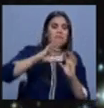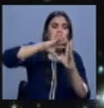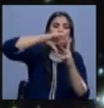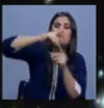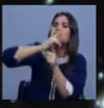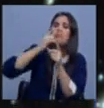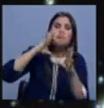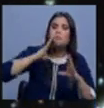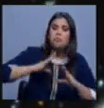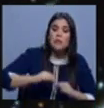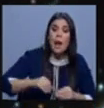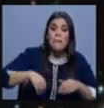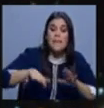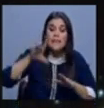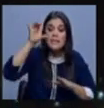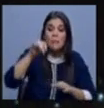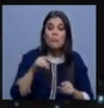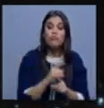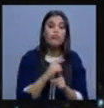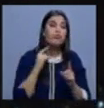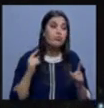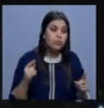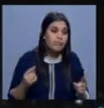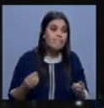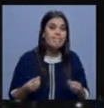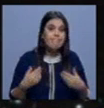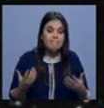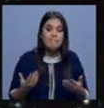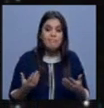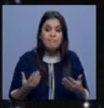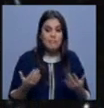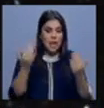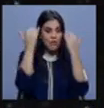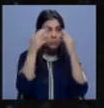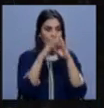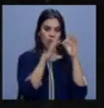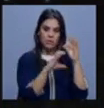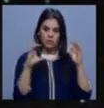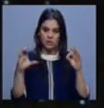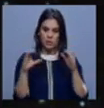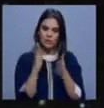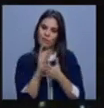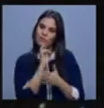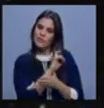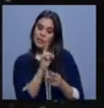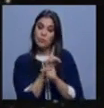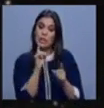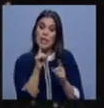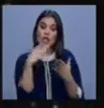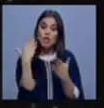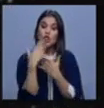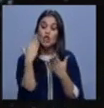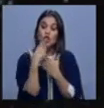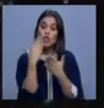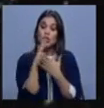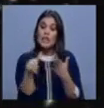portanto, muito mais do que uma notícia científica, só para dar a indicação que este estudo já deu origem